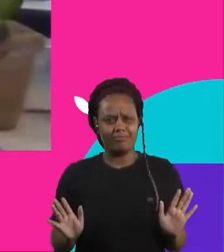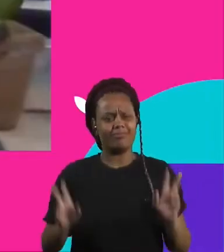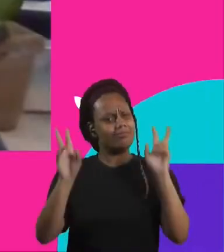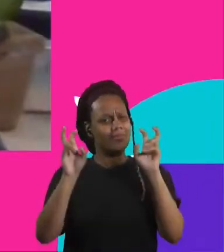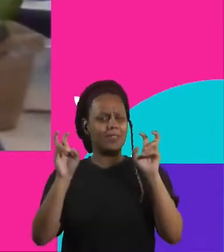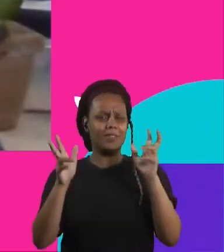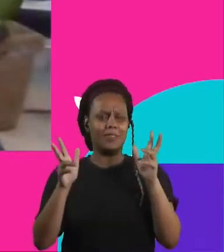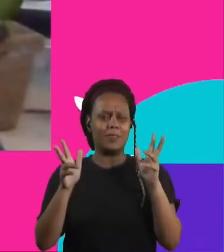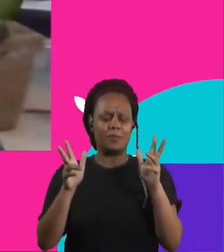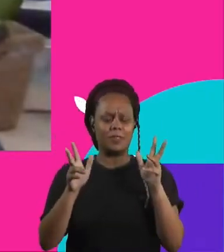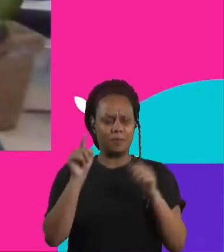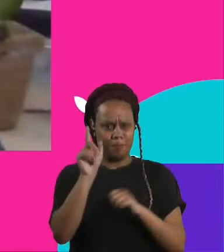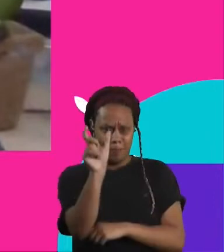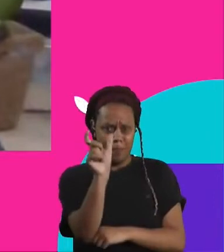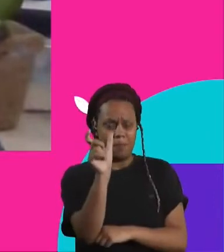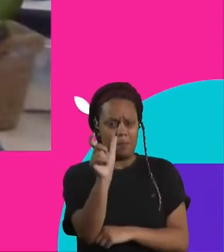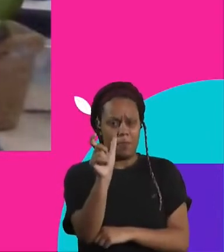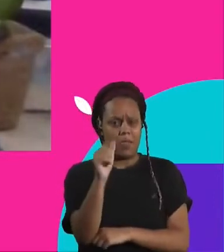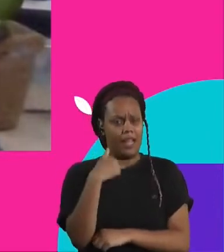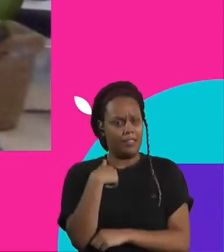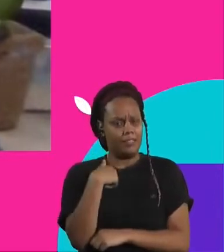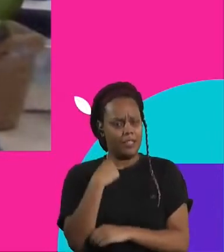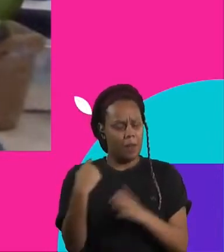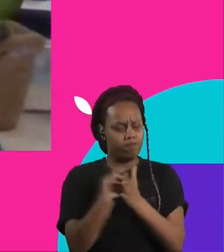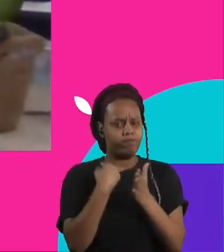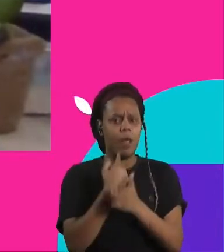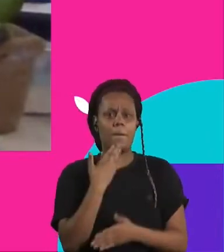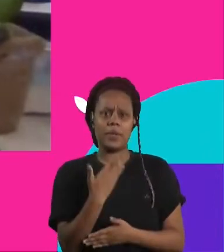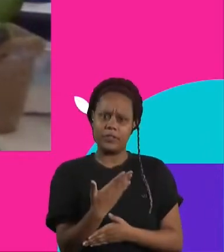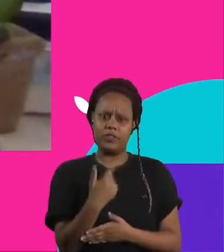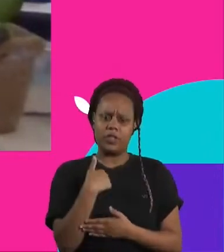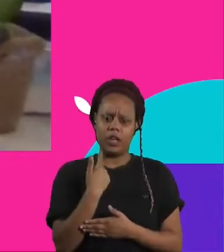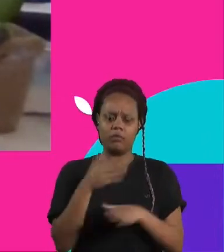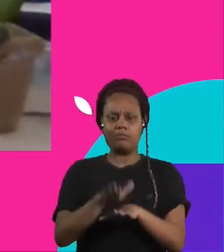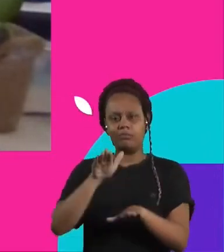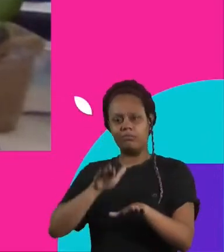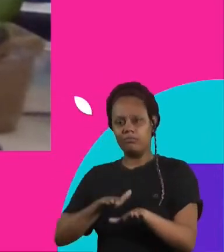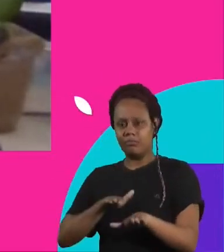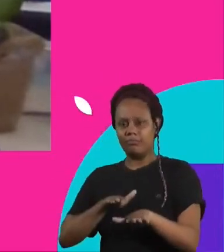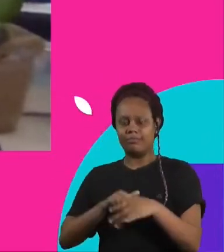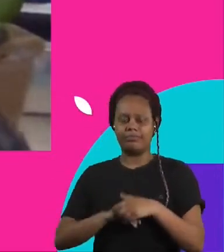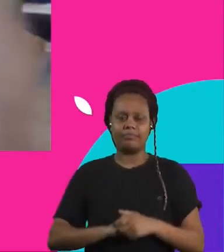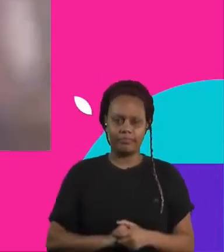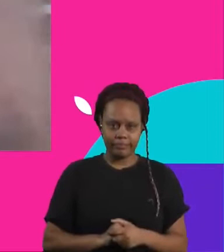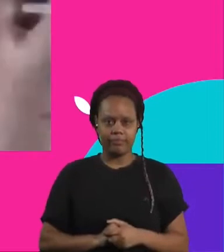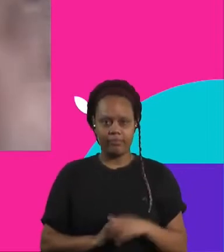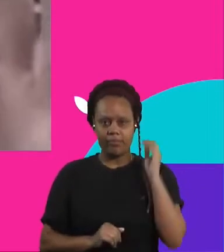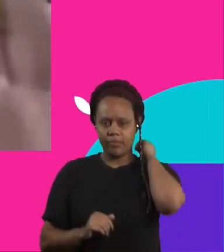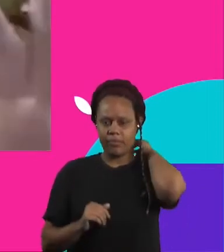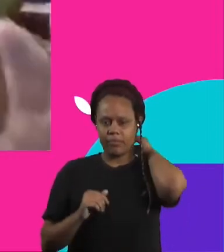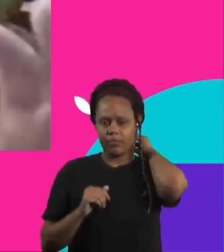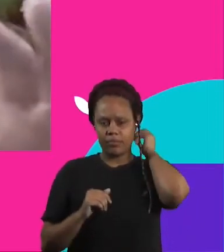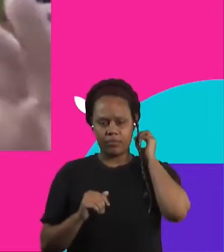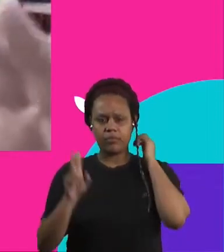eu já dava um passo para trás e falava, Senhor, vamos ver o que vem agora, porque no geral, impacto, tanto no jargão da